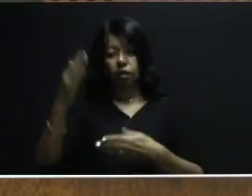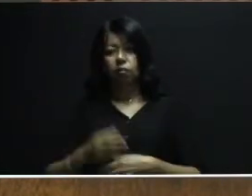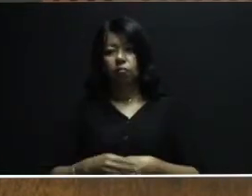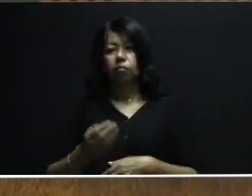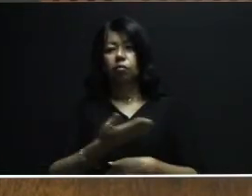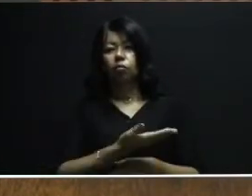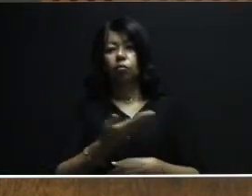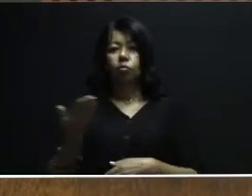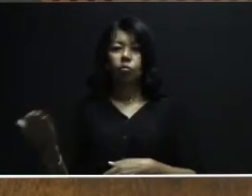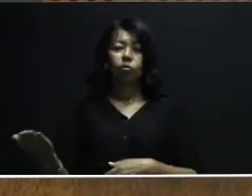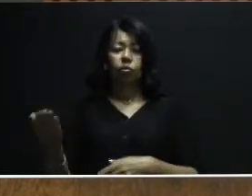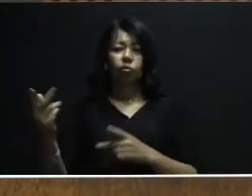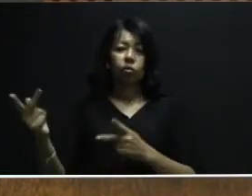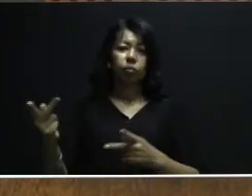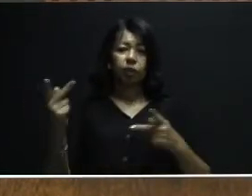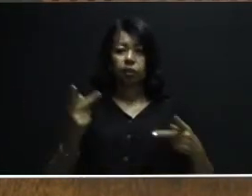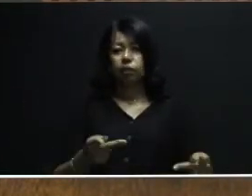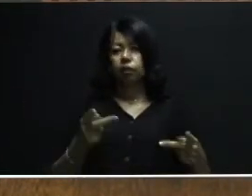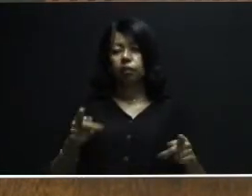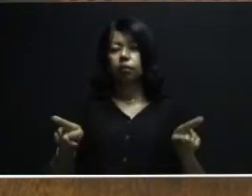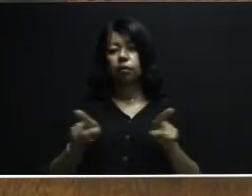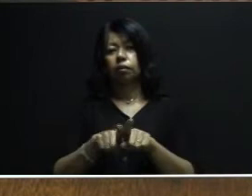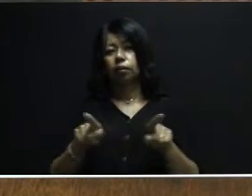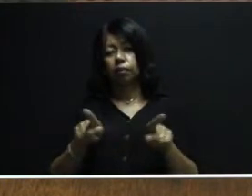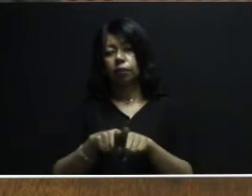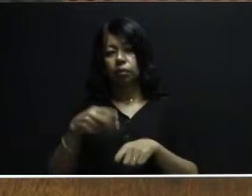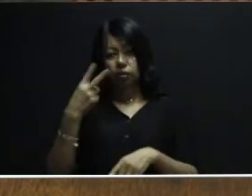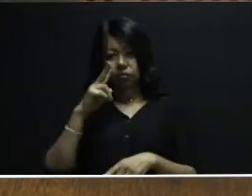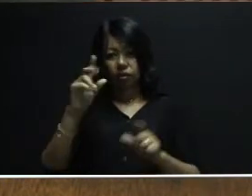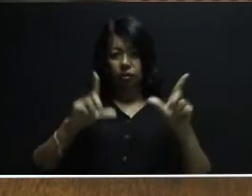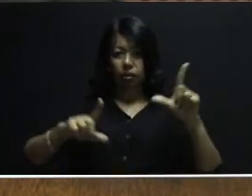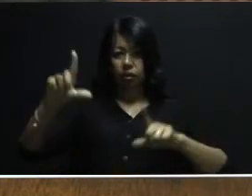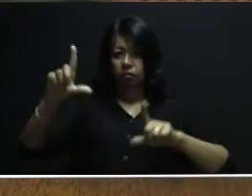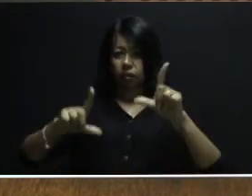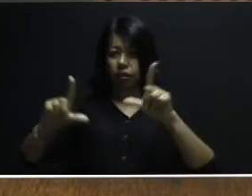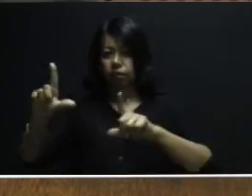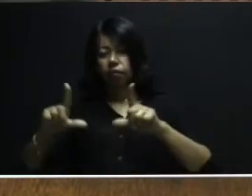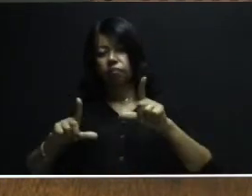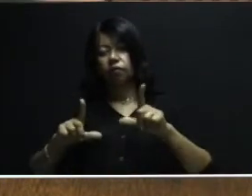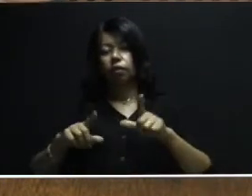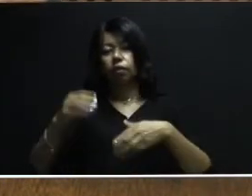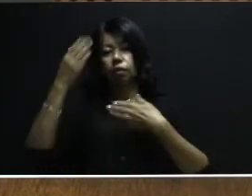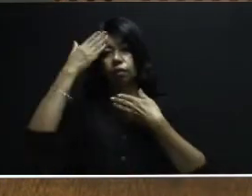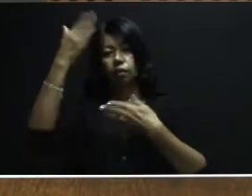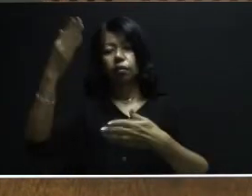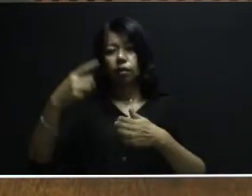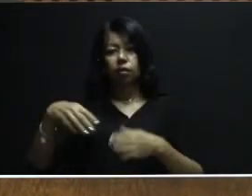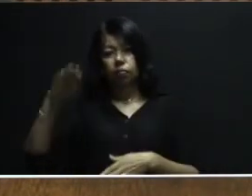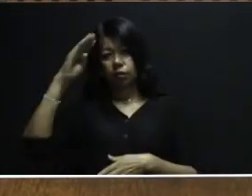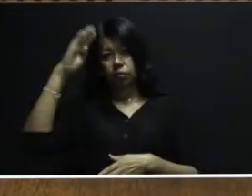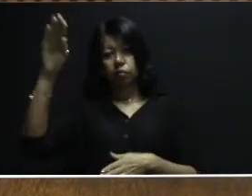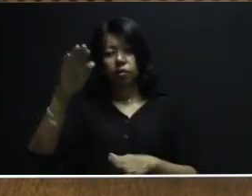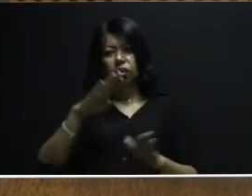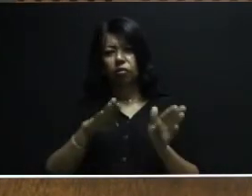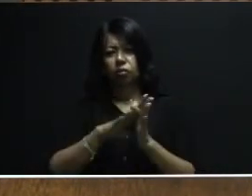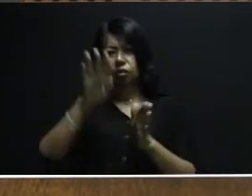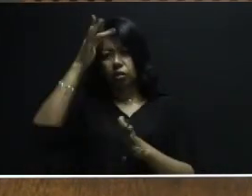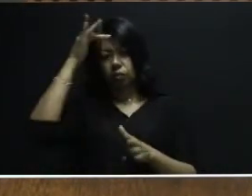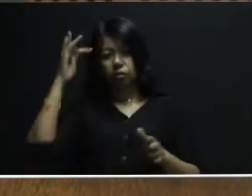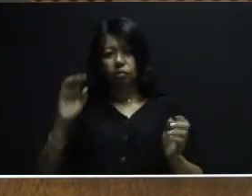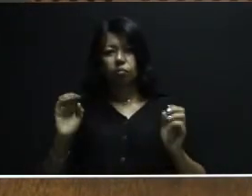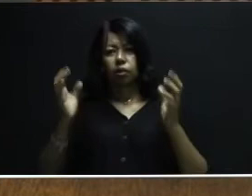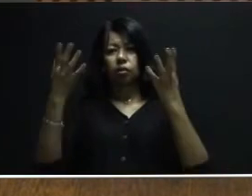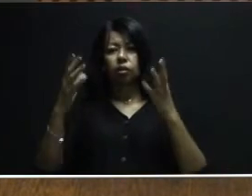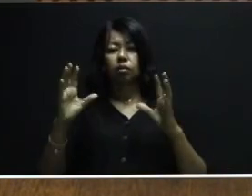todos aqui que estão presentes também, que estão acompanhando em casa pela TV Câmara. Agradeço principalmente a todos homenageados nessa